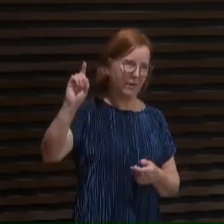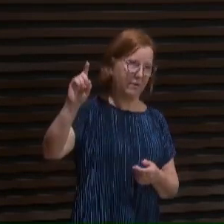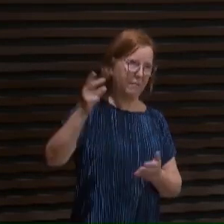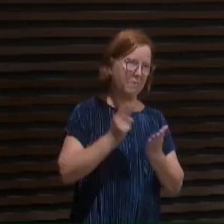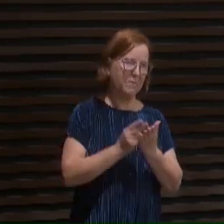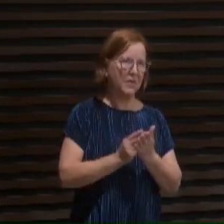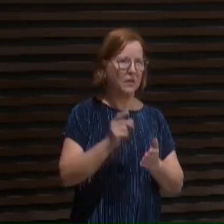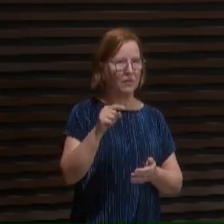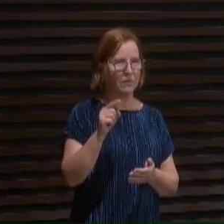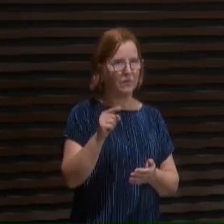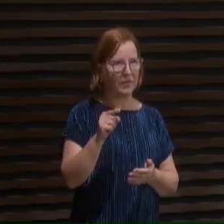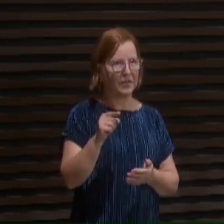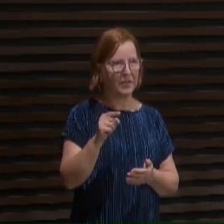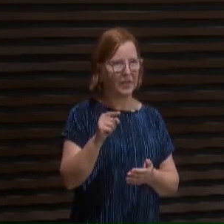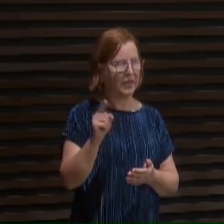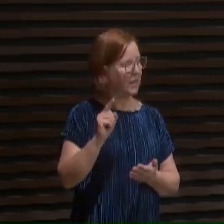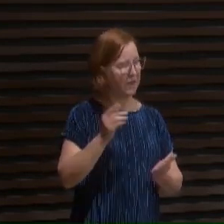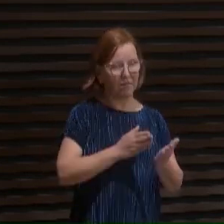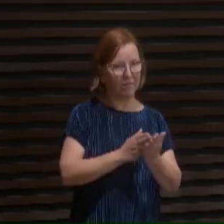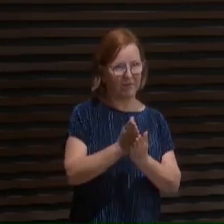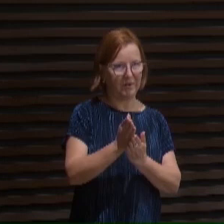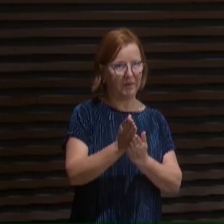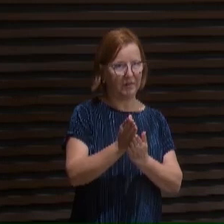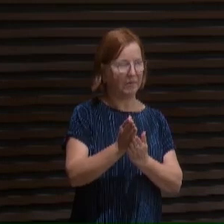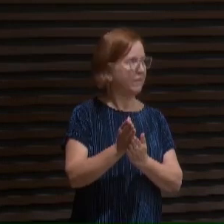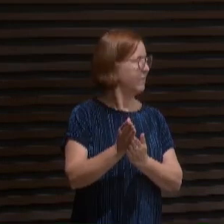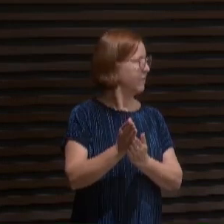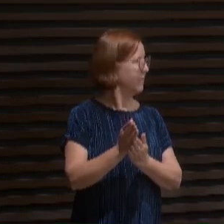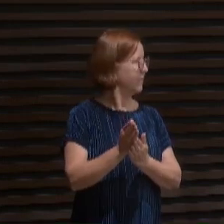seja desaprovado, fique firme.